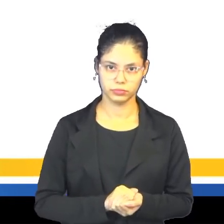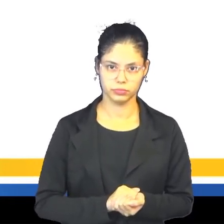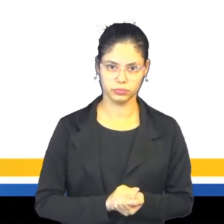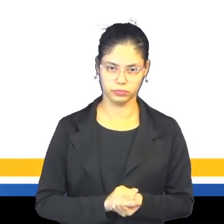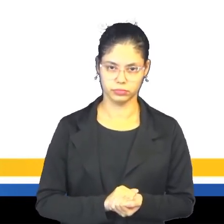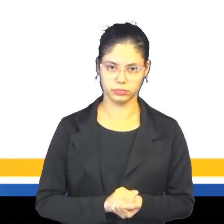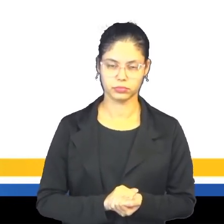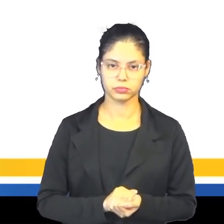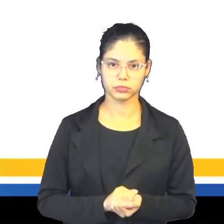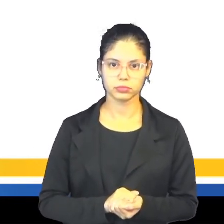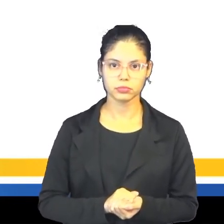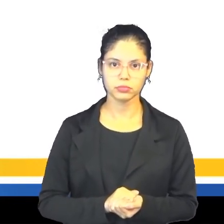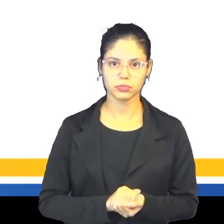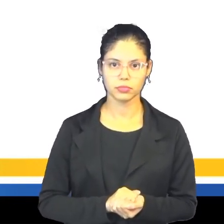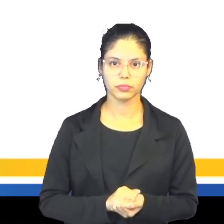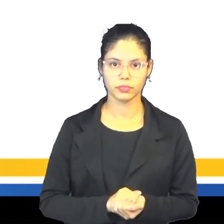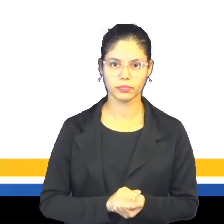Né?